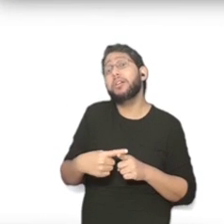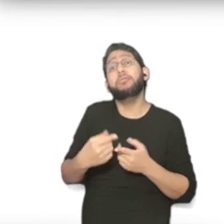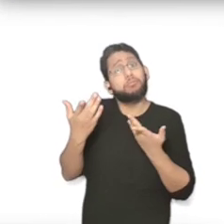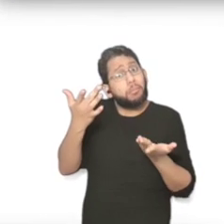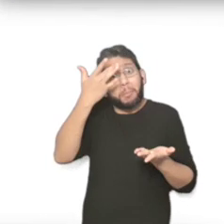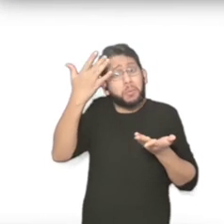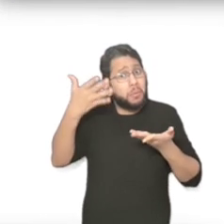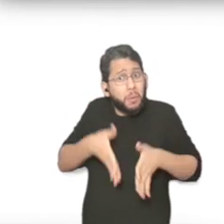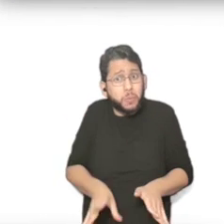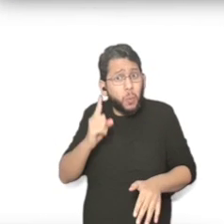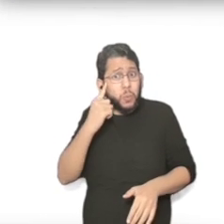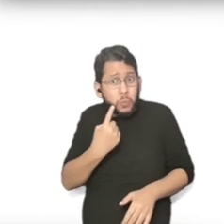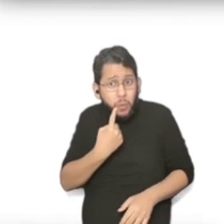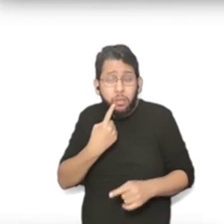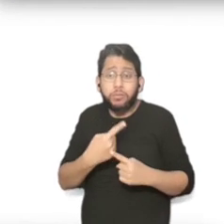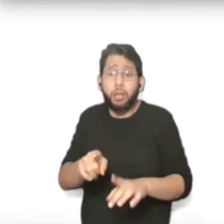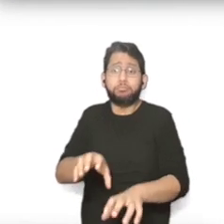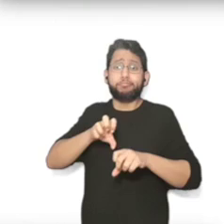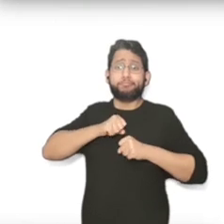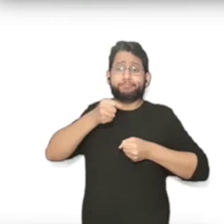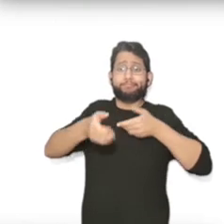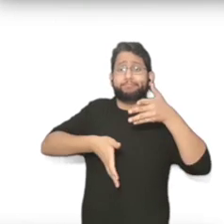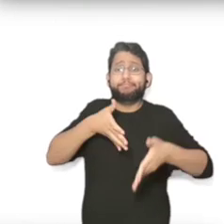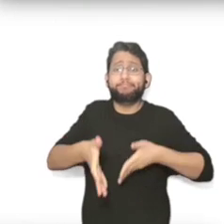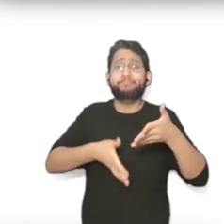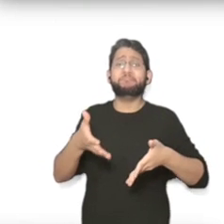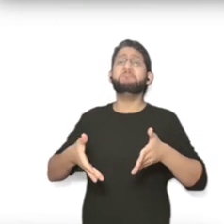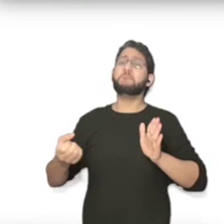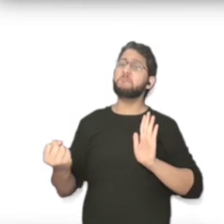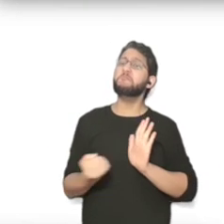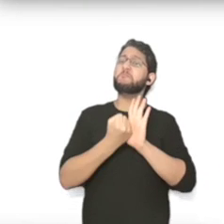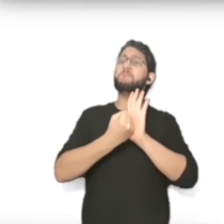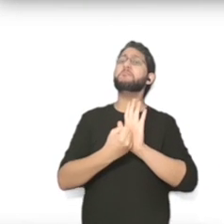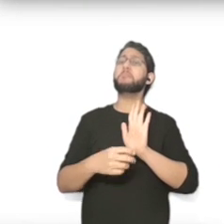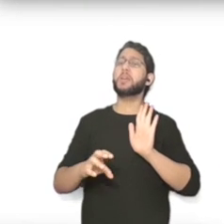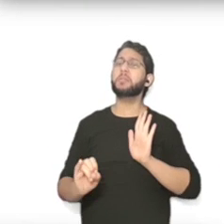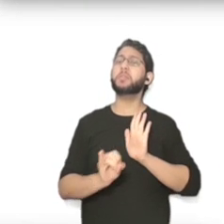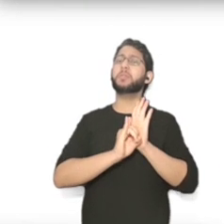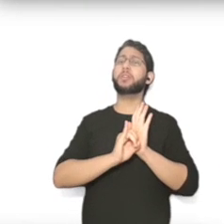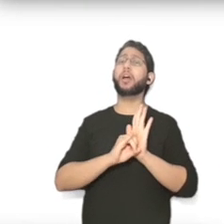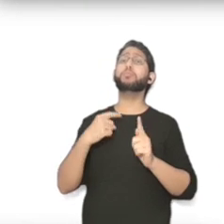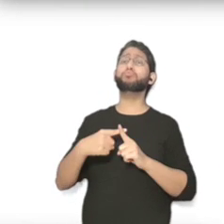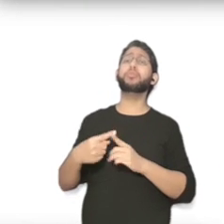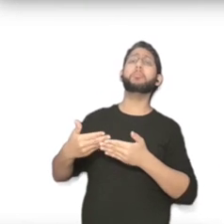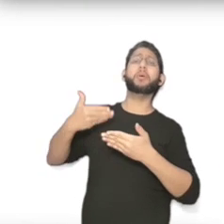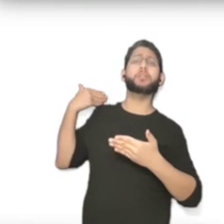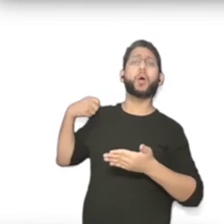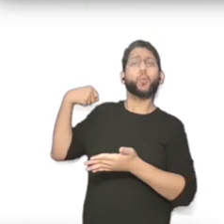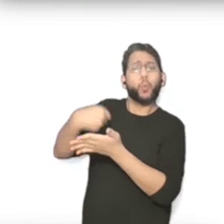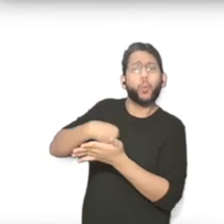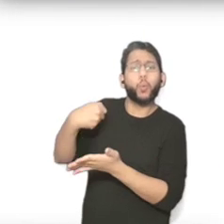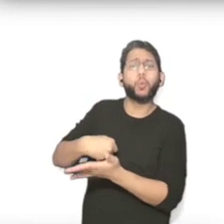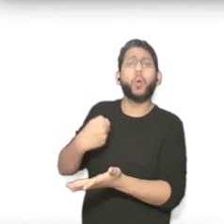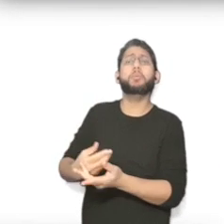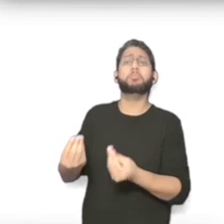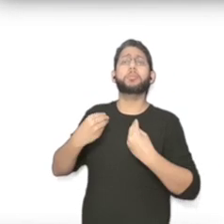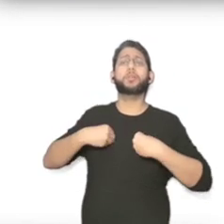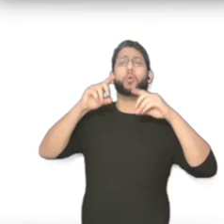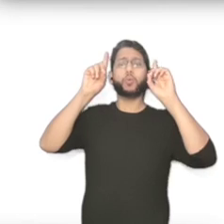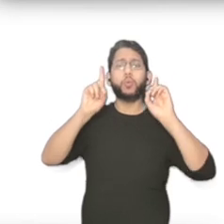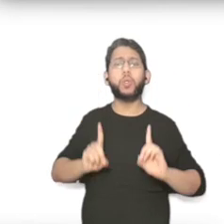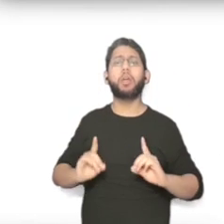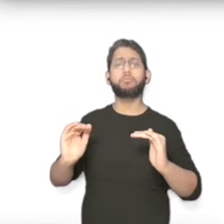profissionais, por meio da língua de sinais, por meio da sua cultura e identidade, da sua afirmação, dessa luta, né,